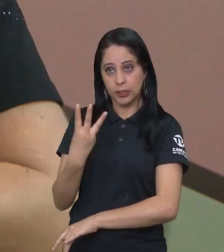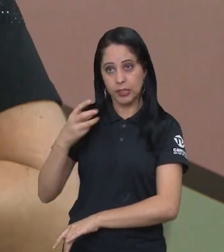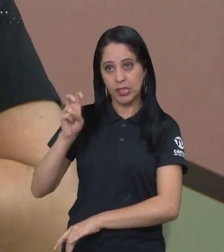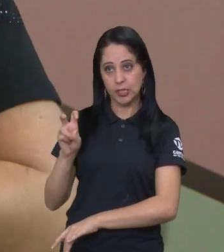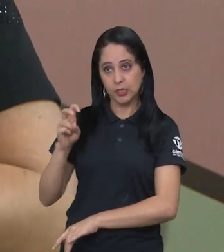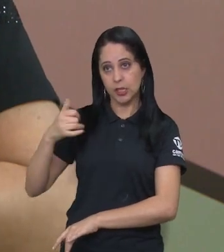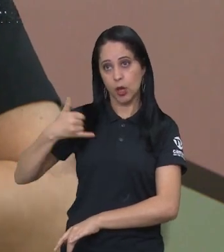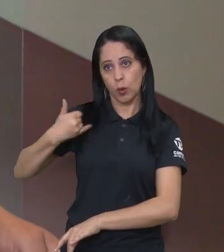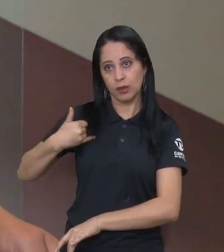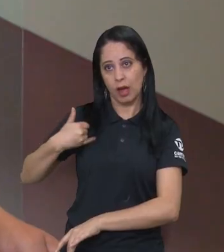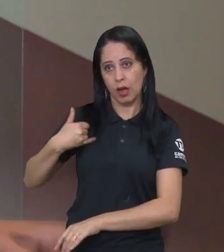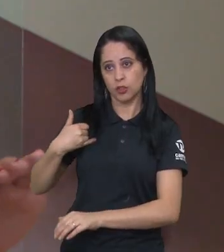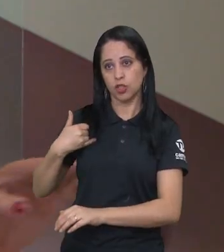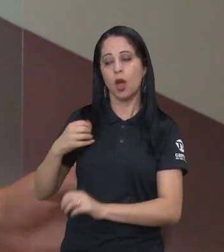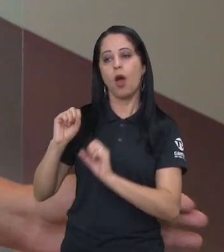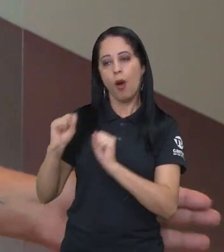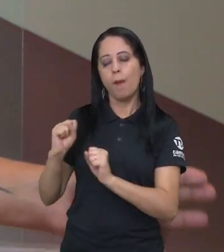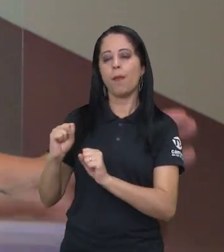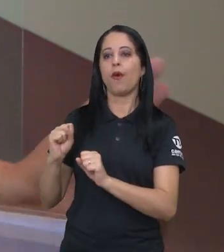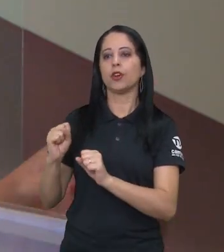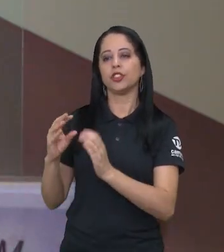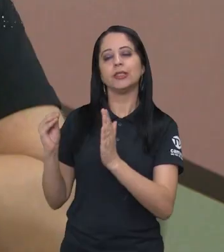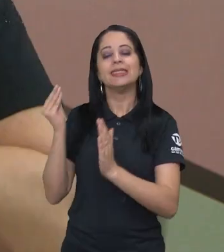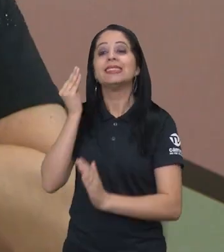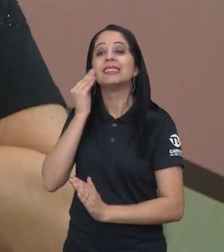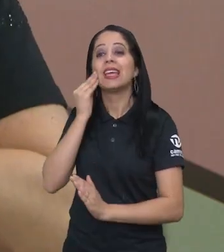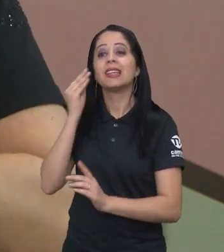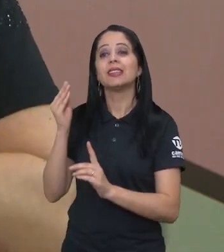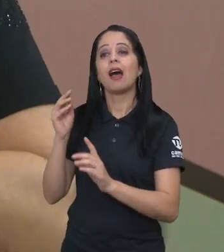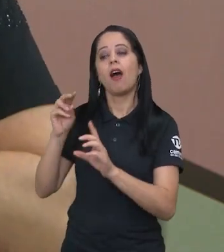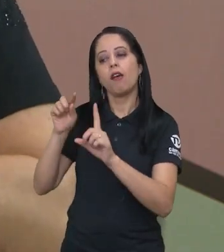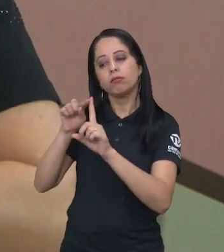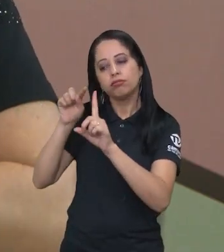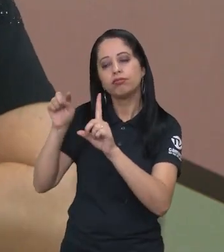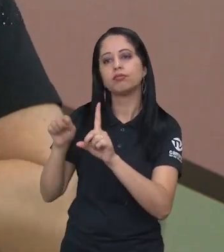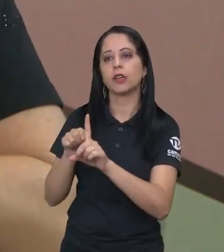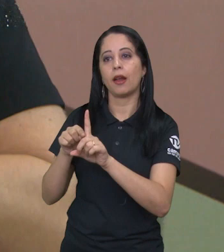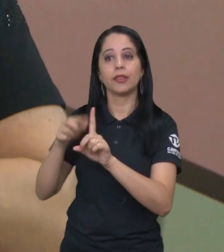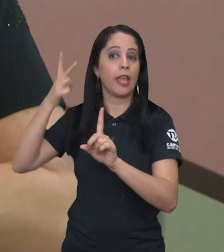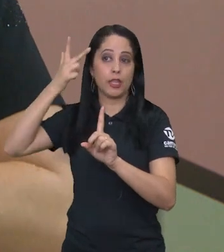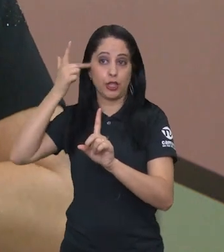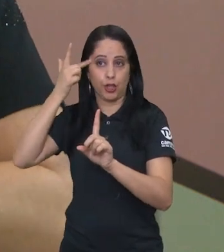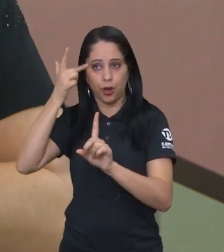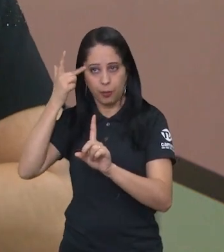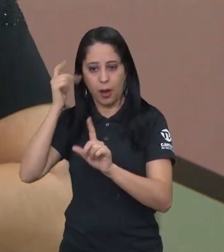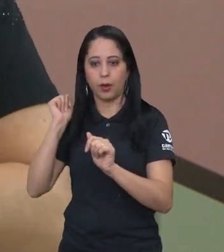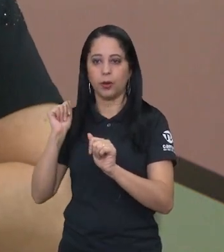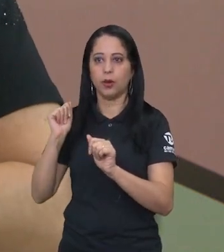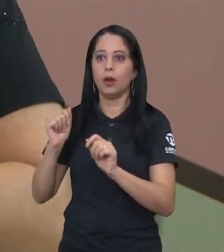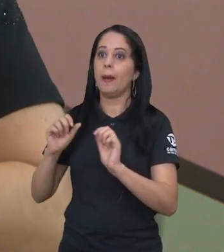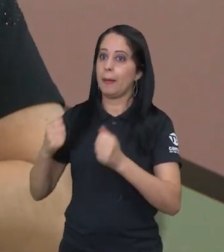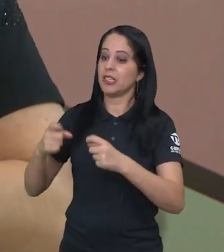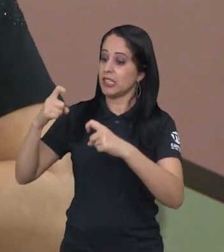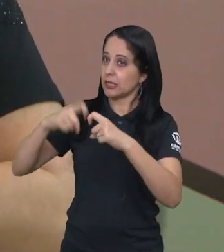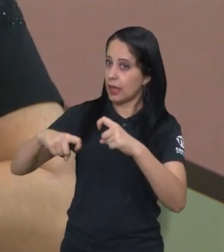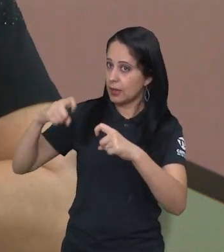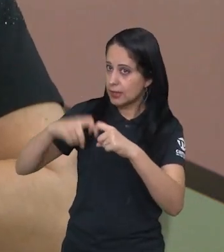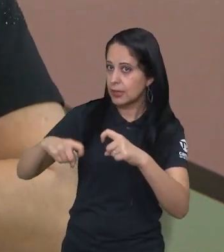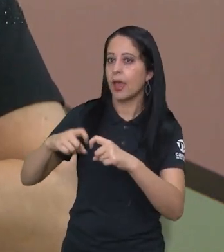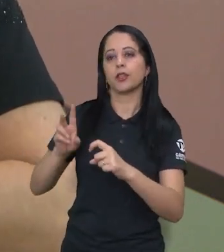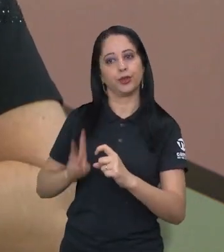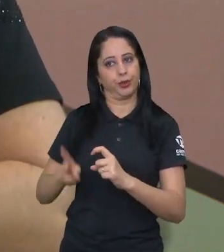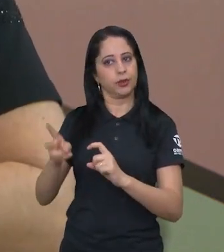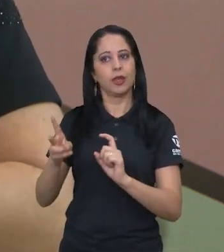1 ano tentando engravidar. De forma natural. De forma natural, desde que ela tenha o que a gente chama de relações